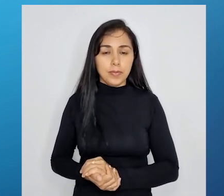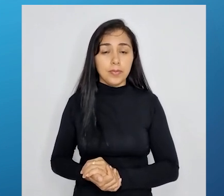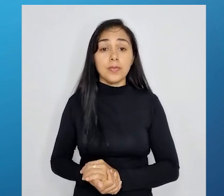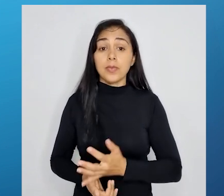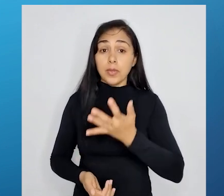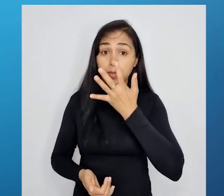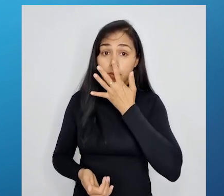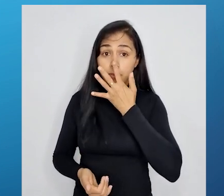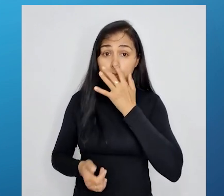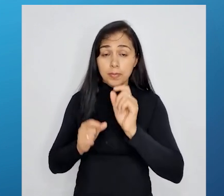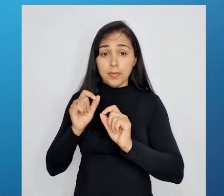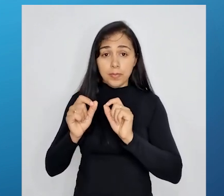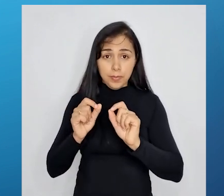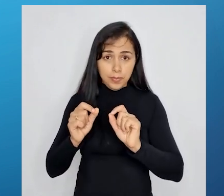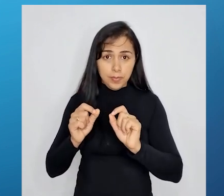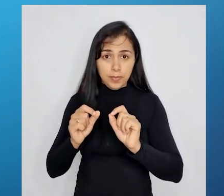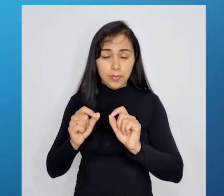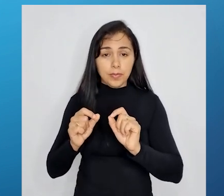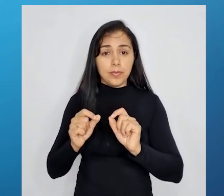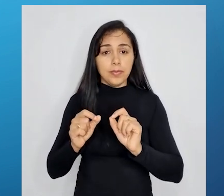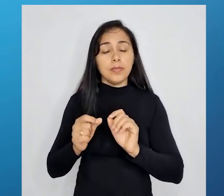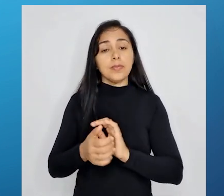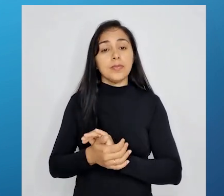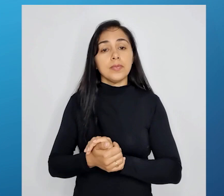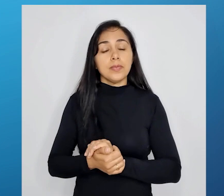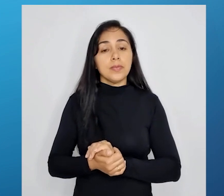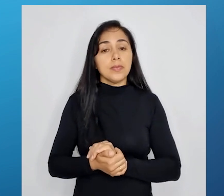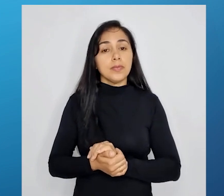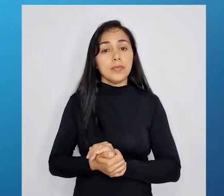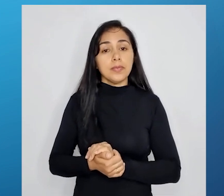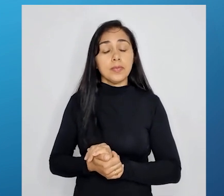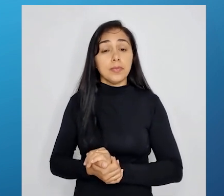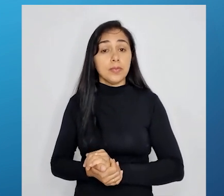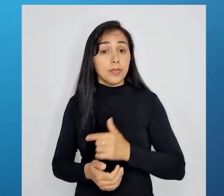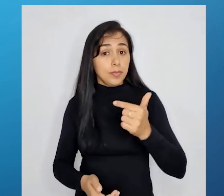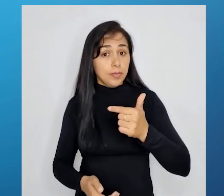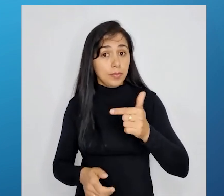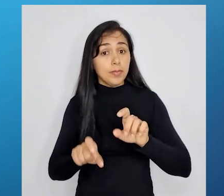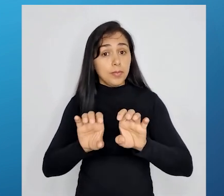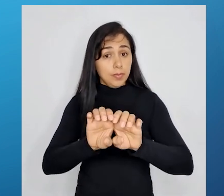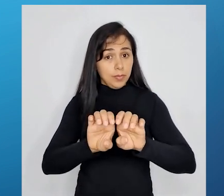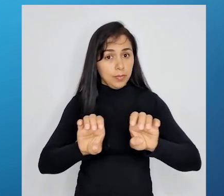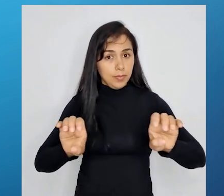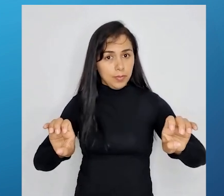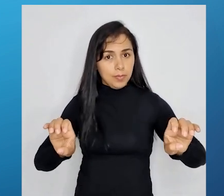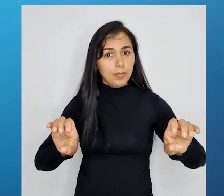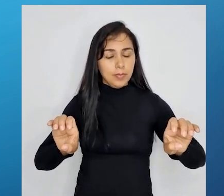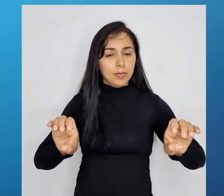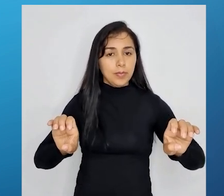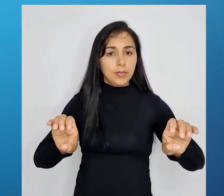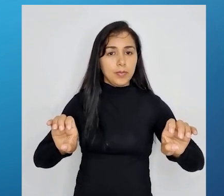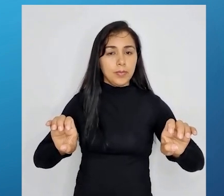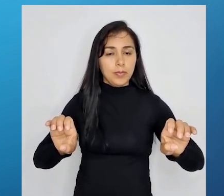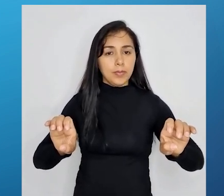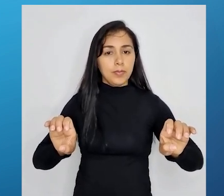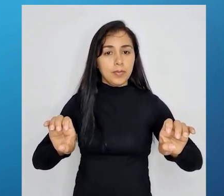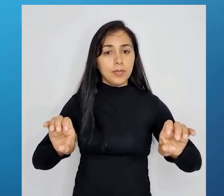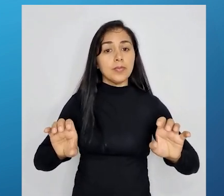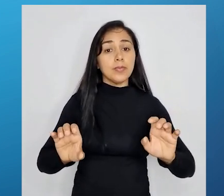observa o seguinte, eu vou pegar aqui essa segunda parte e vou pegar um espaço em branco,